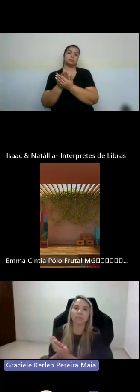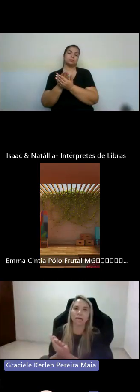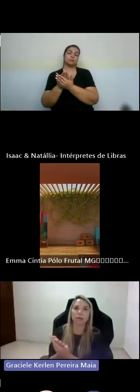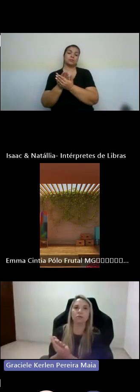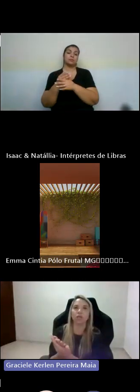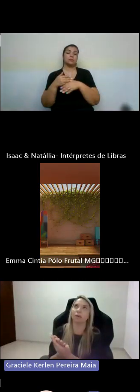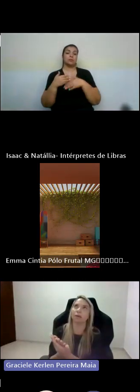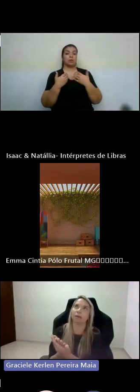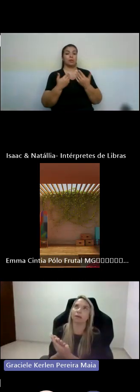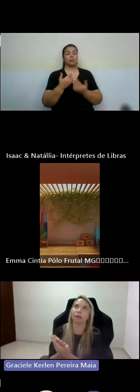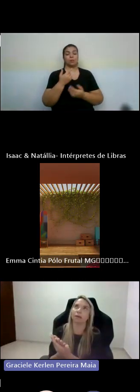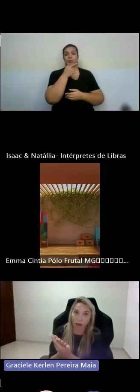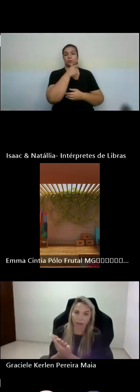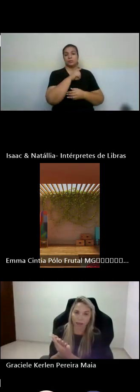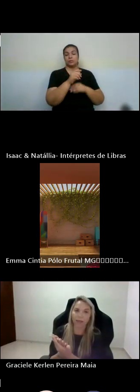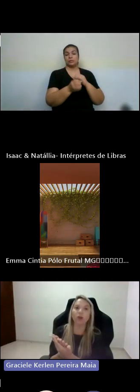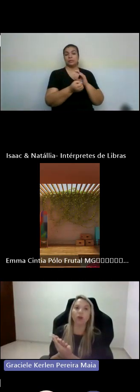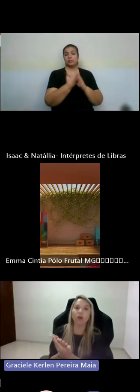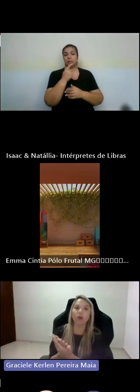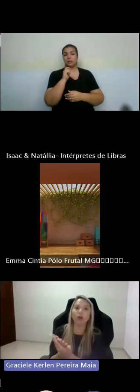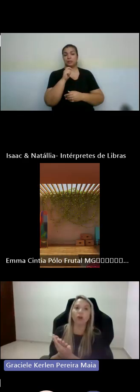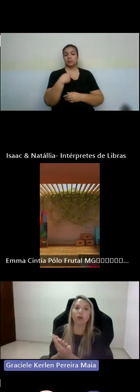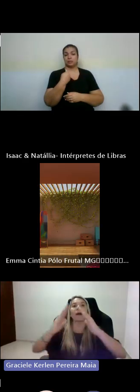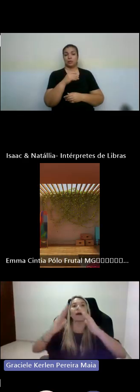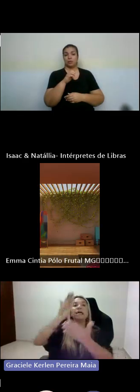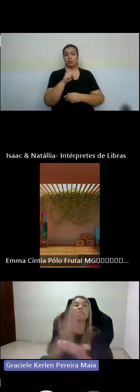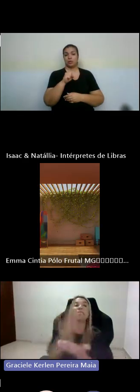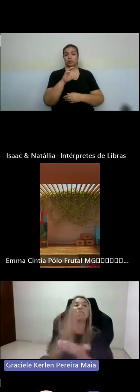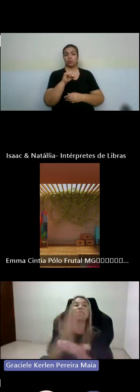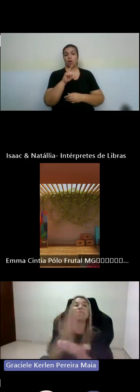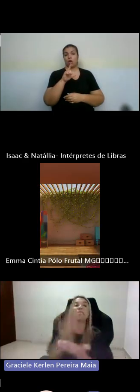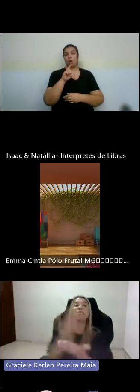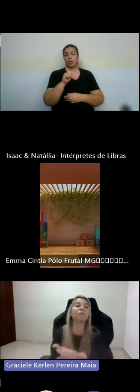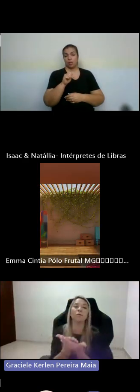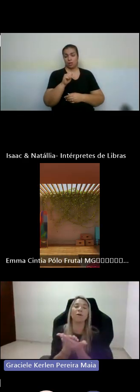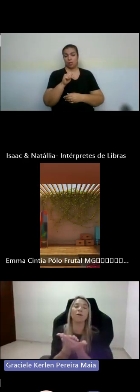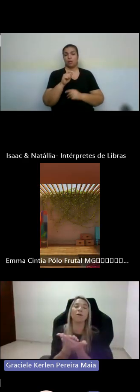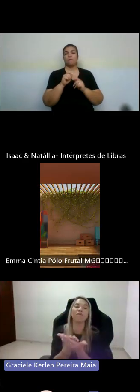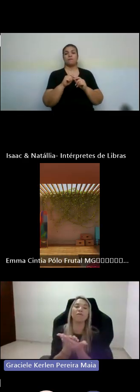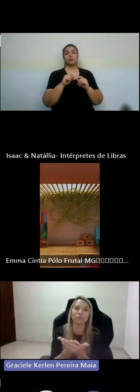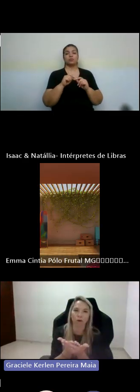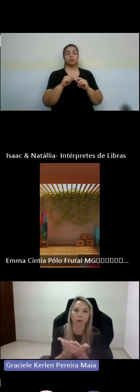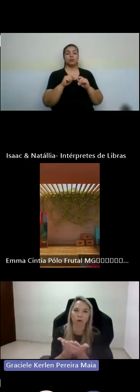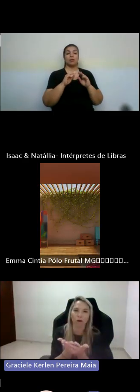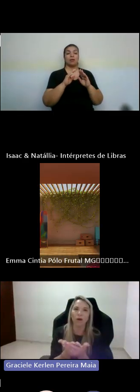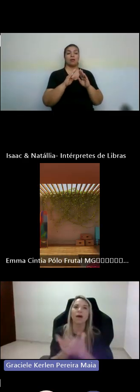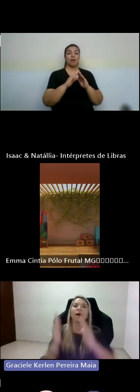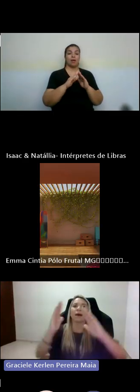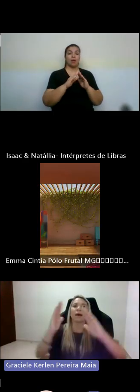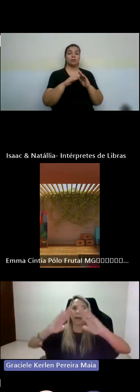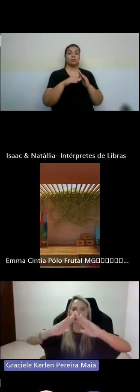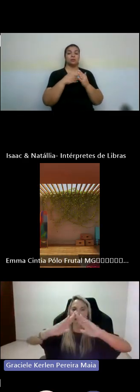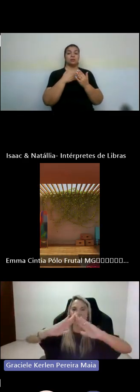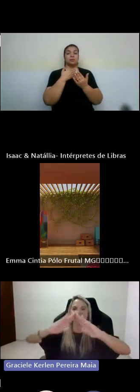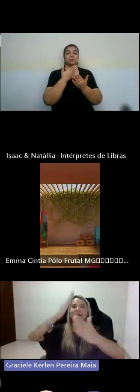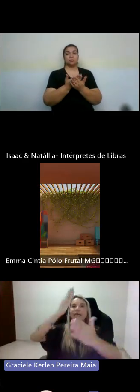criar o sinal de escola, eu faço casa e faço um movimento